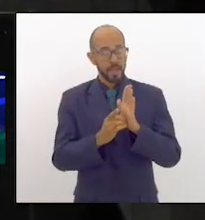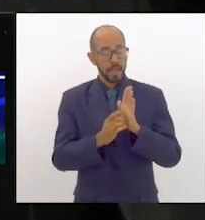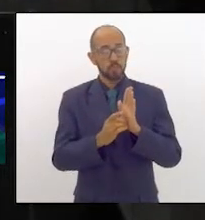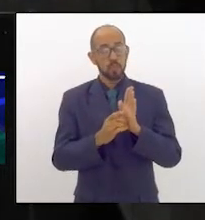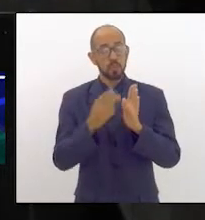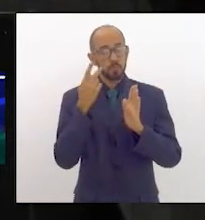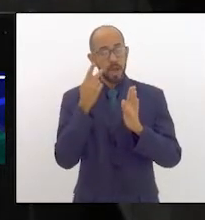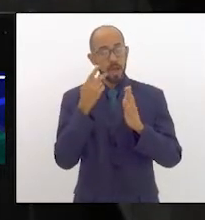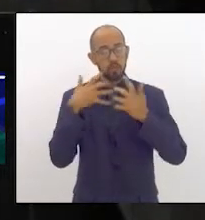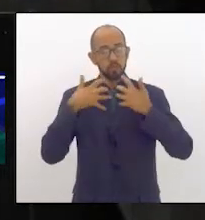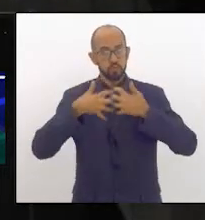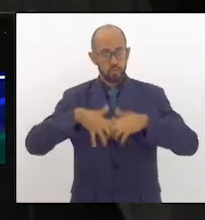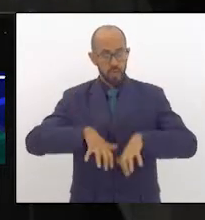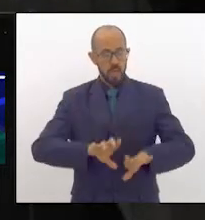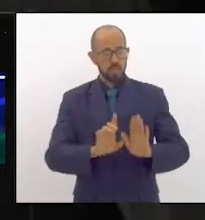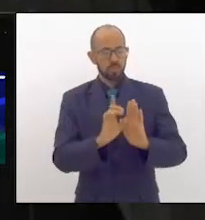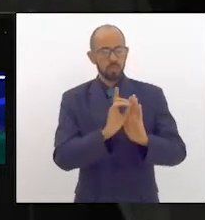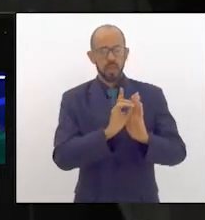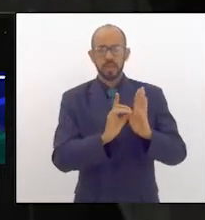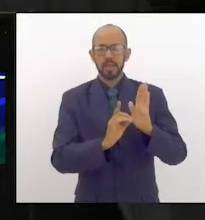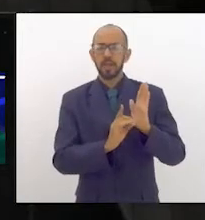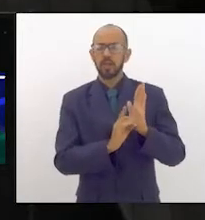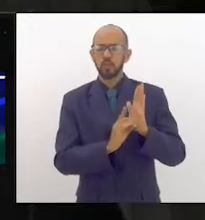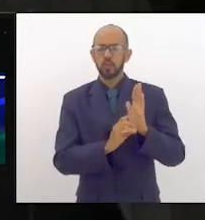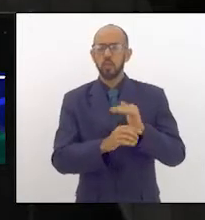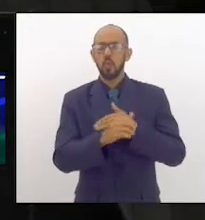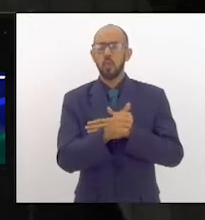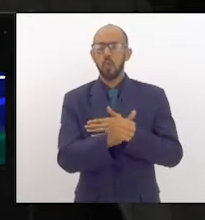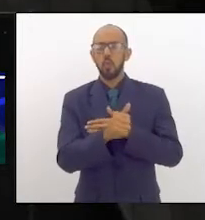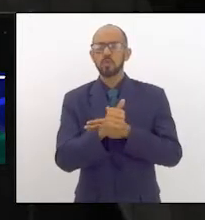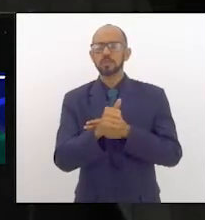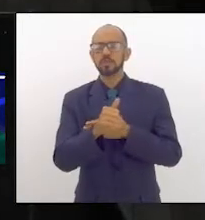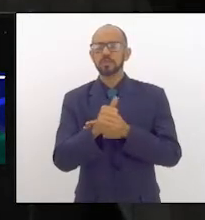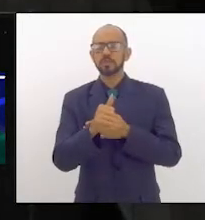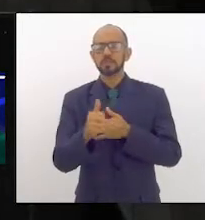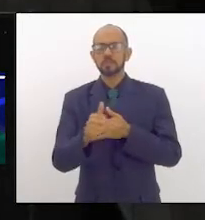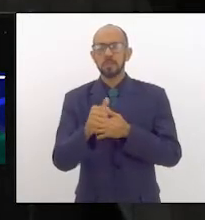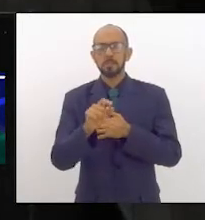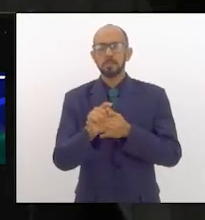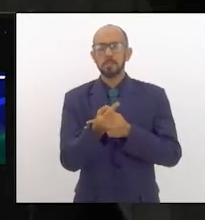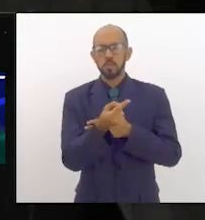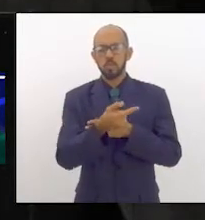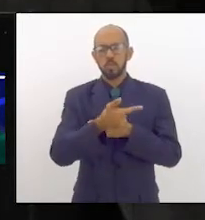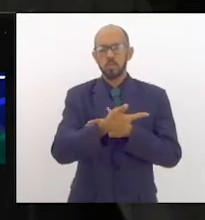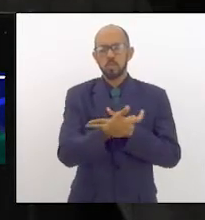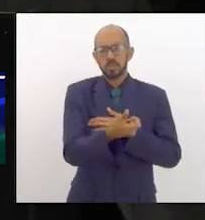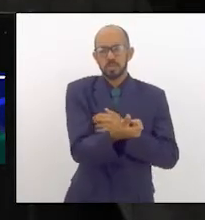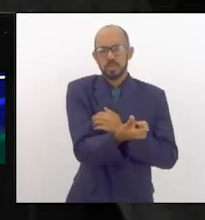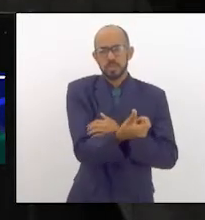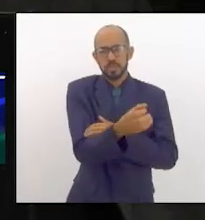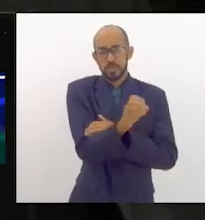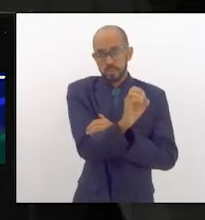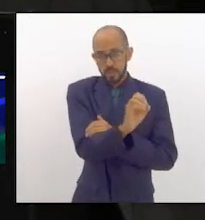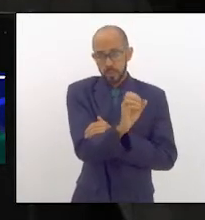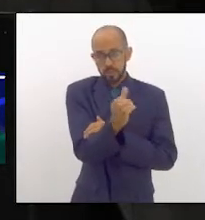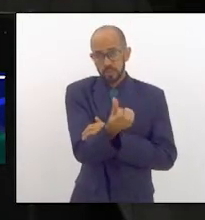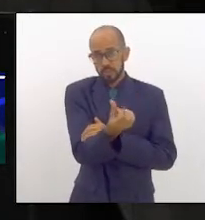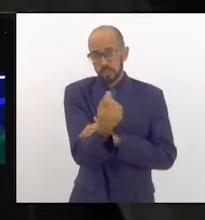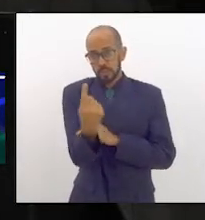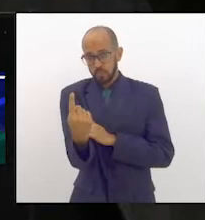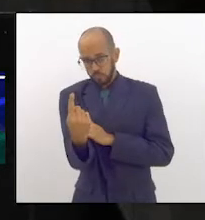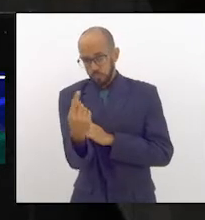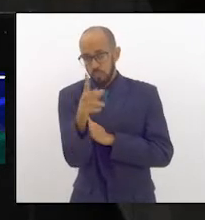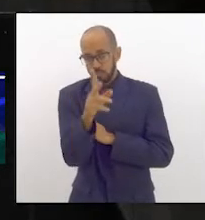República cita o número o decreto Boo 11.061 de 2002 datado da